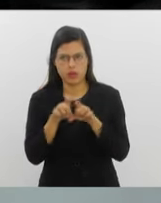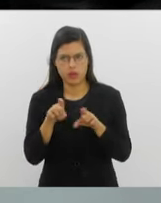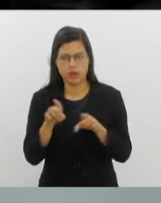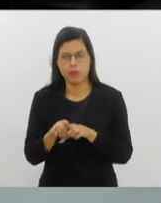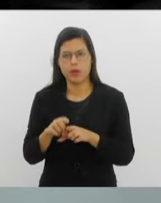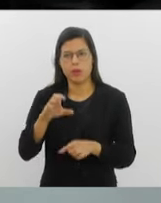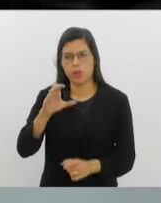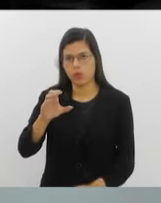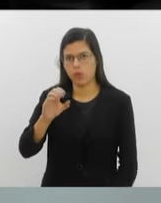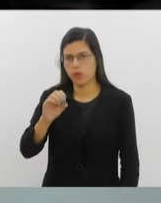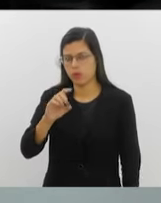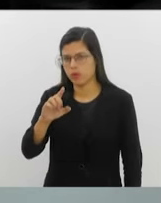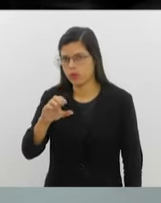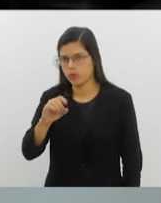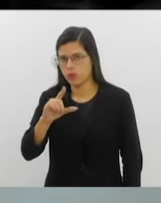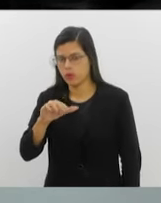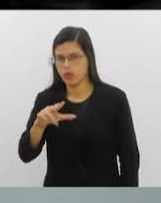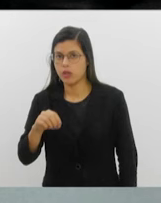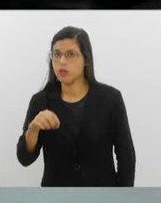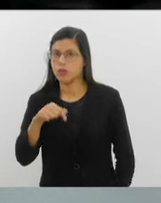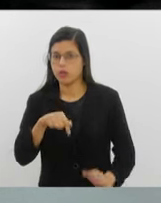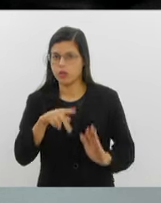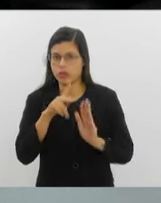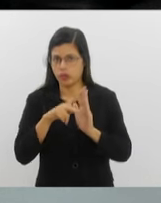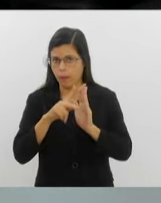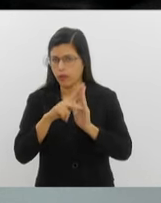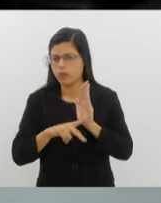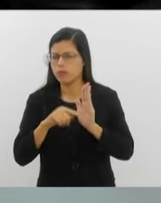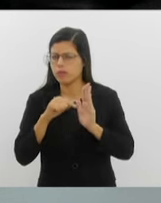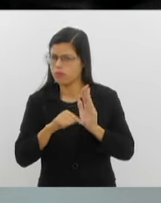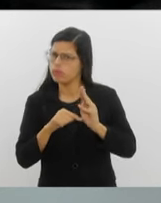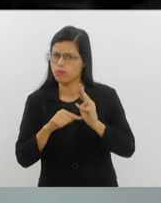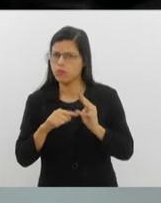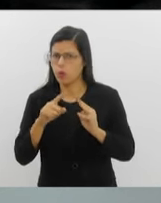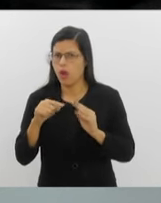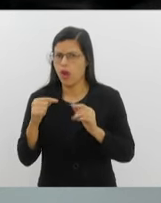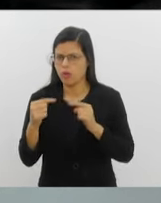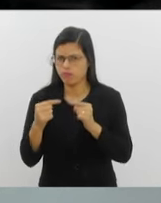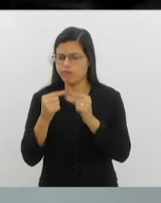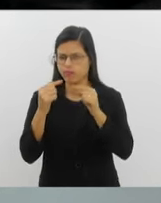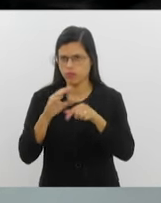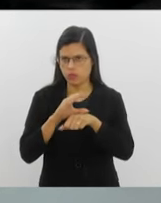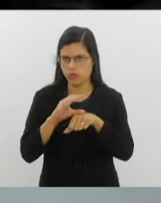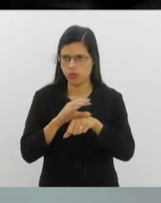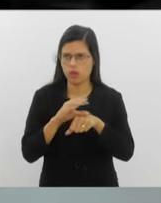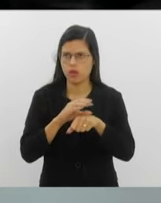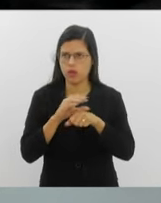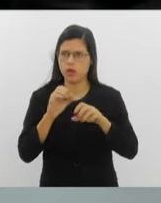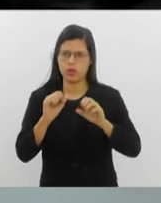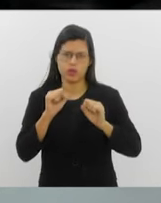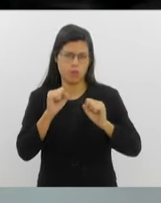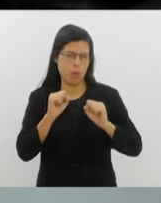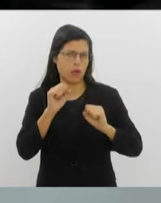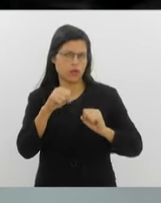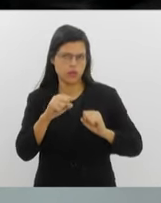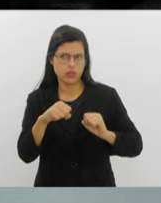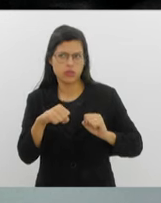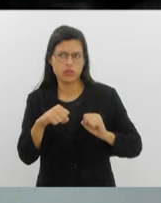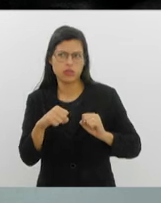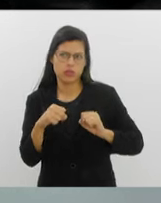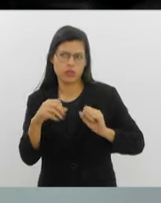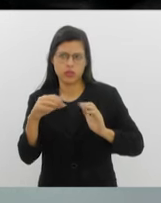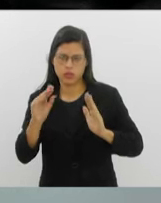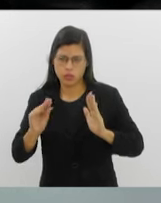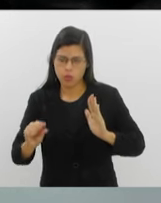o projeto, da maneira que está, ele é constitucional. Porque a gente pode, sim, incluir